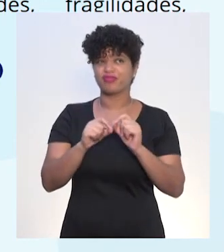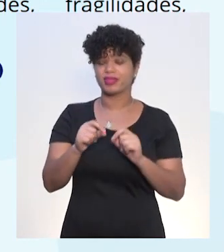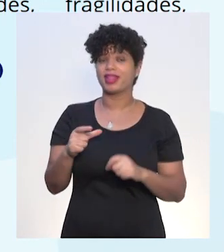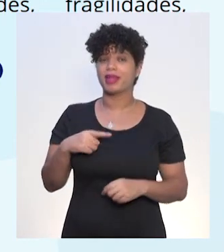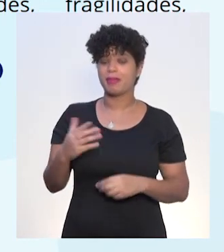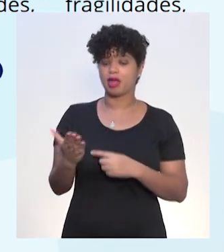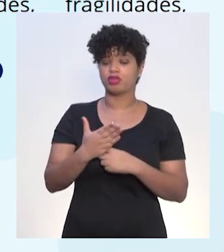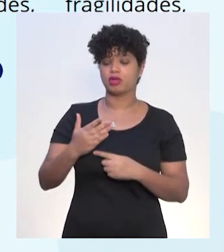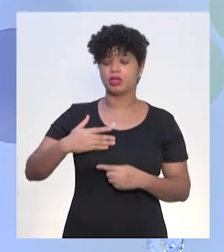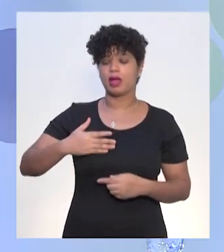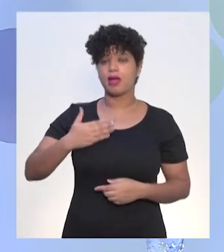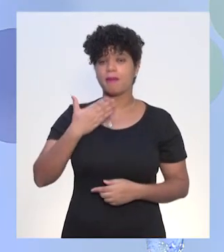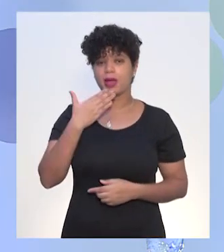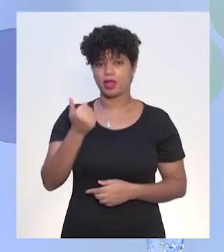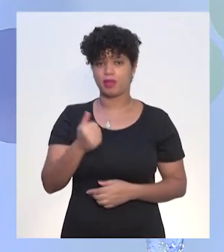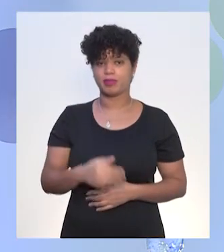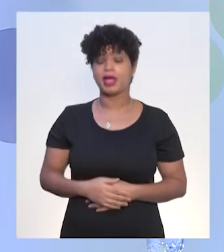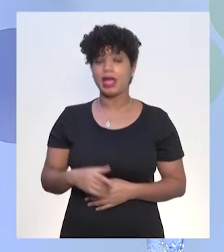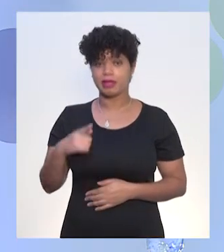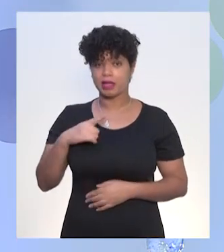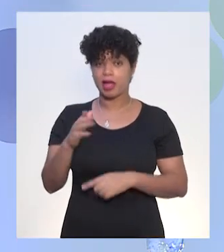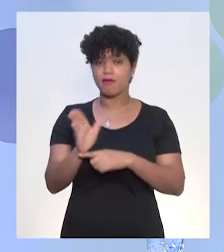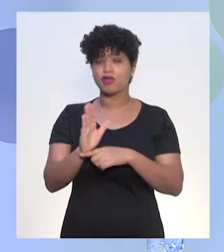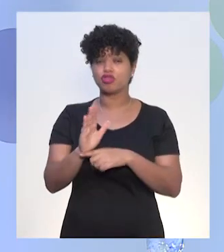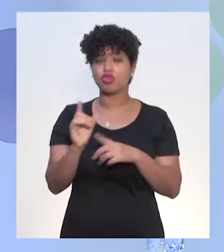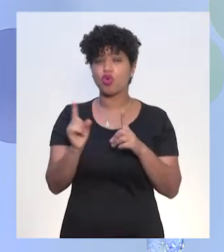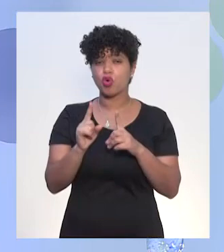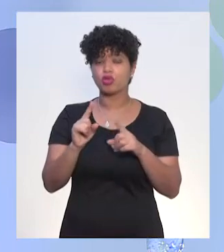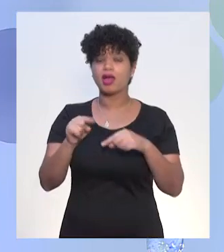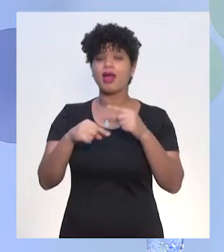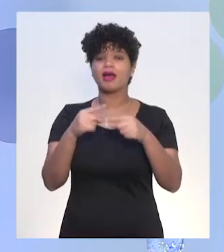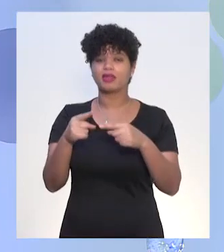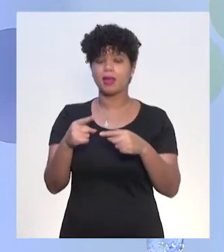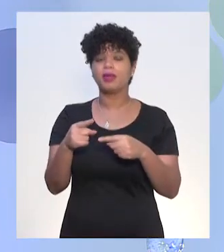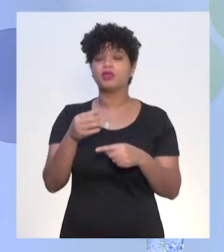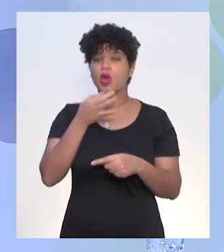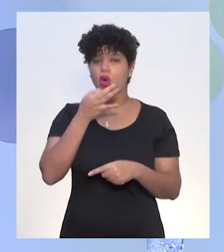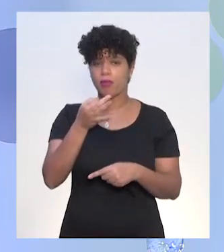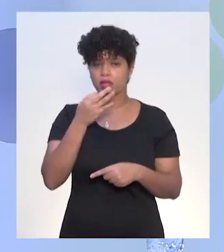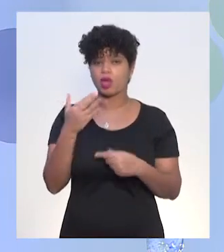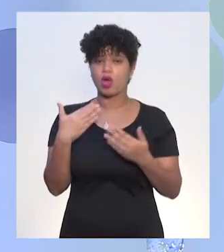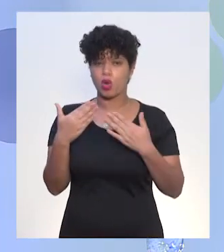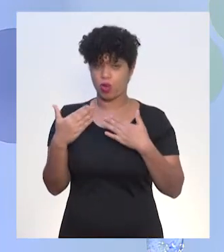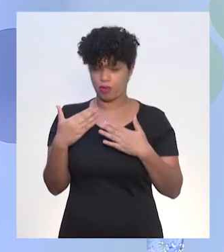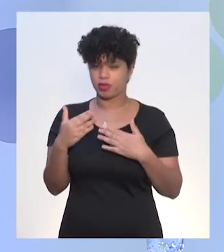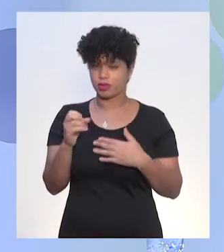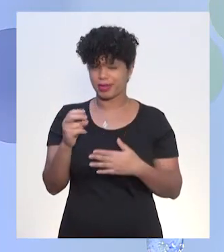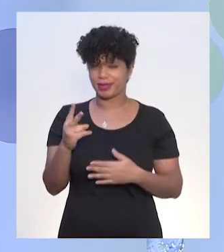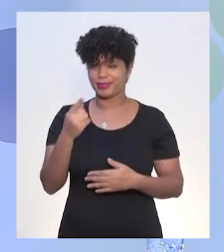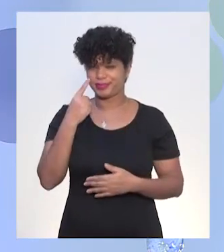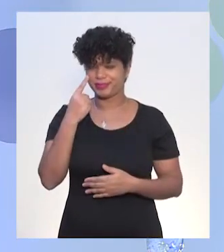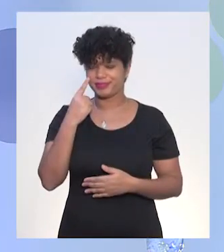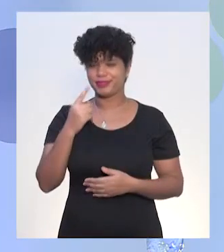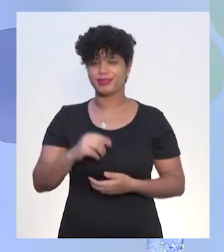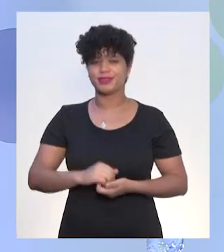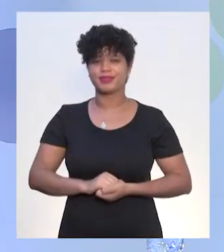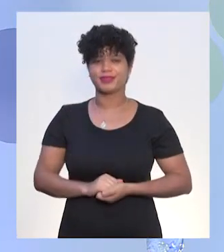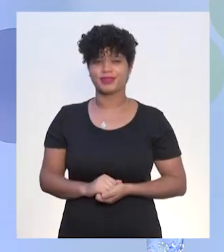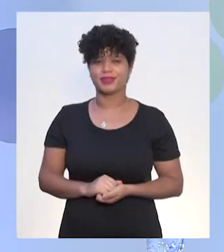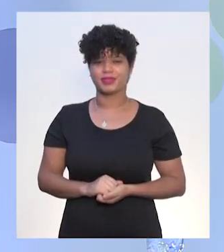vídeo agora que eu vou pedir para produção passar e depois a gente faz o comentário em cima do vídeo vamos